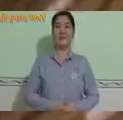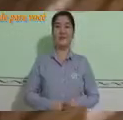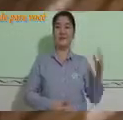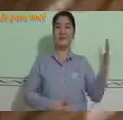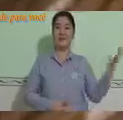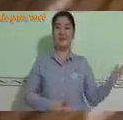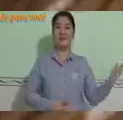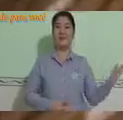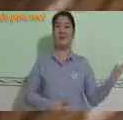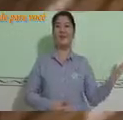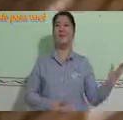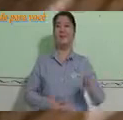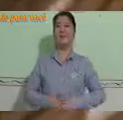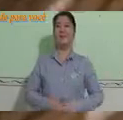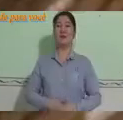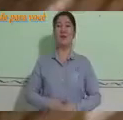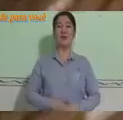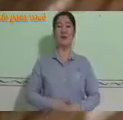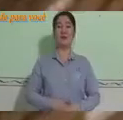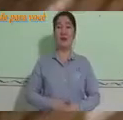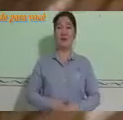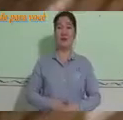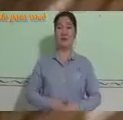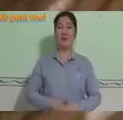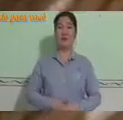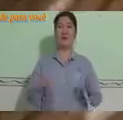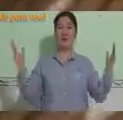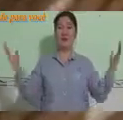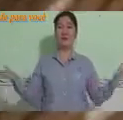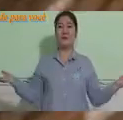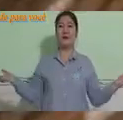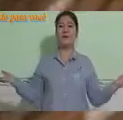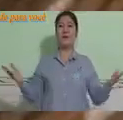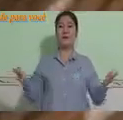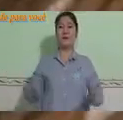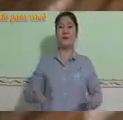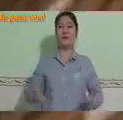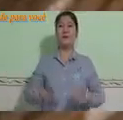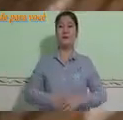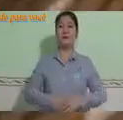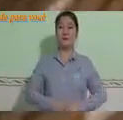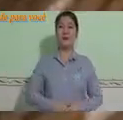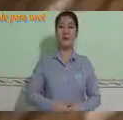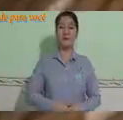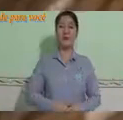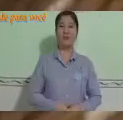vírgula, vacina precisa ser comprada em uma farmácia, vírgula, já que não faz parte do plano de vacinação.